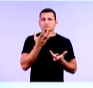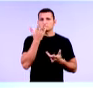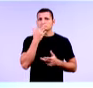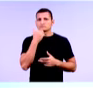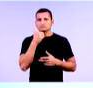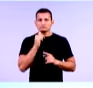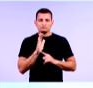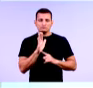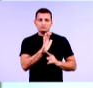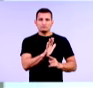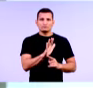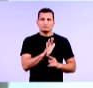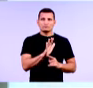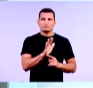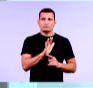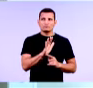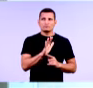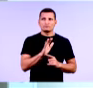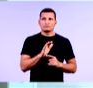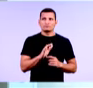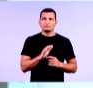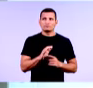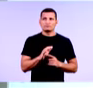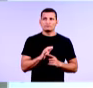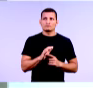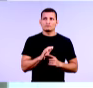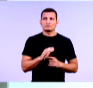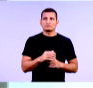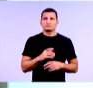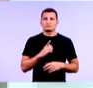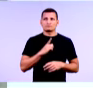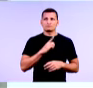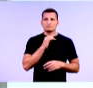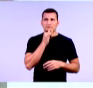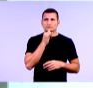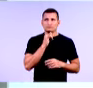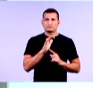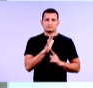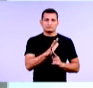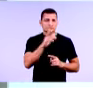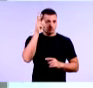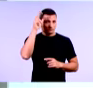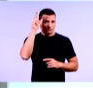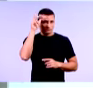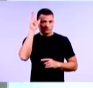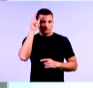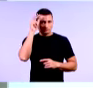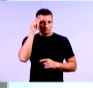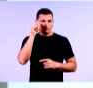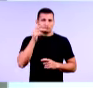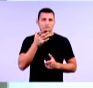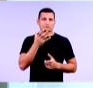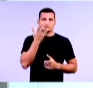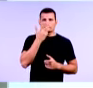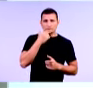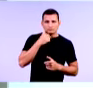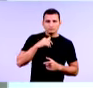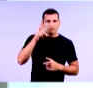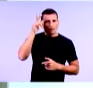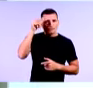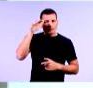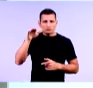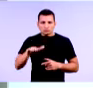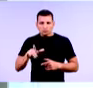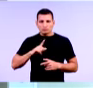e mostrar, tem até exemplos, se mostrar um cavalo para uma criança e um pônei, né? São 2